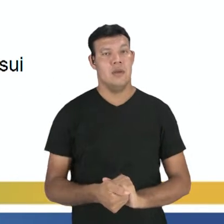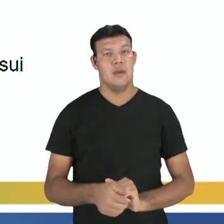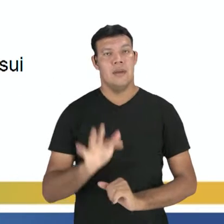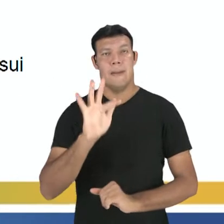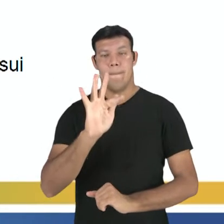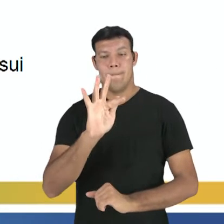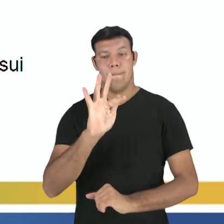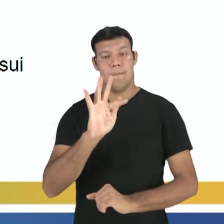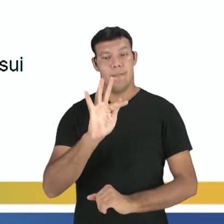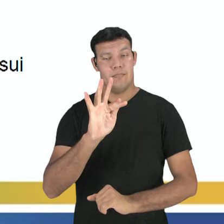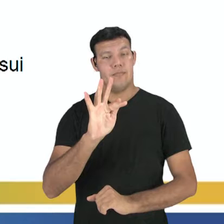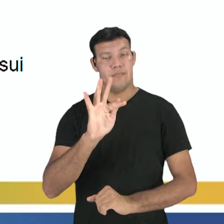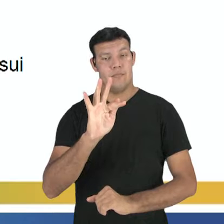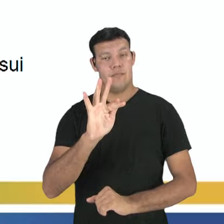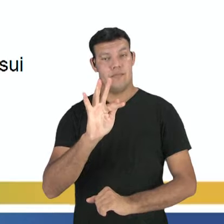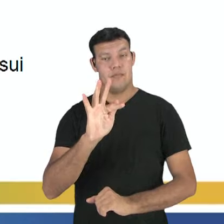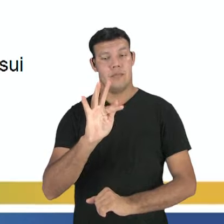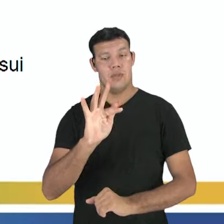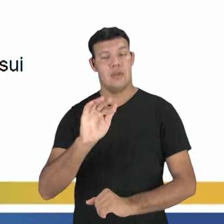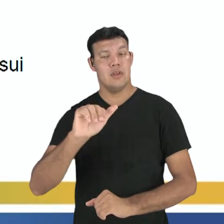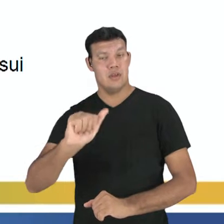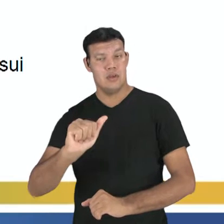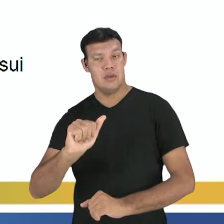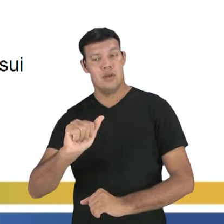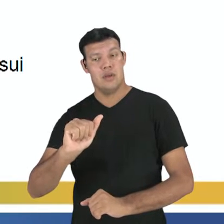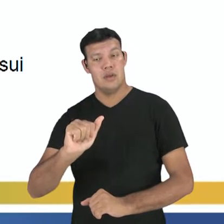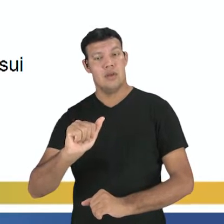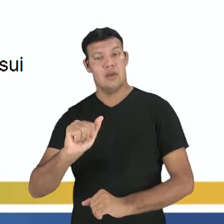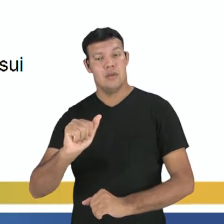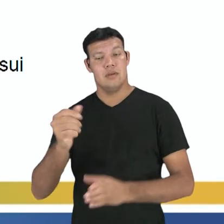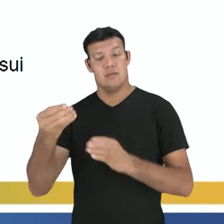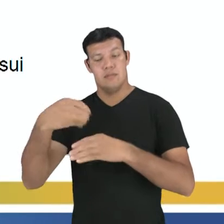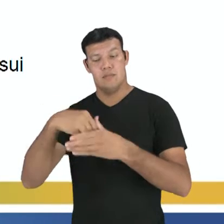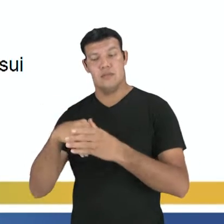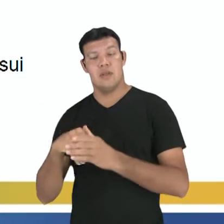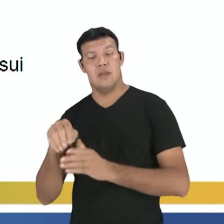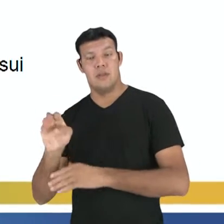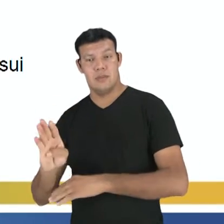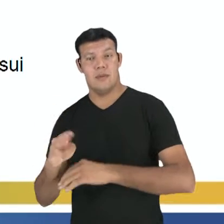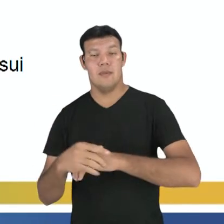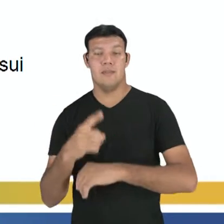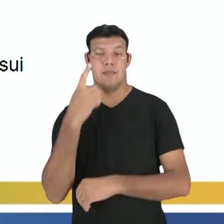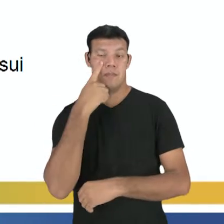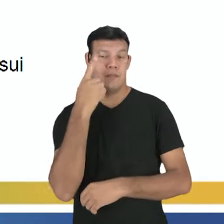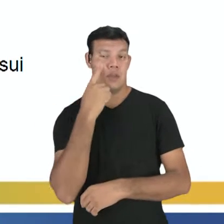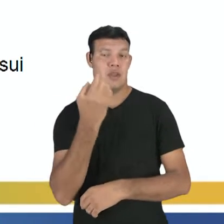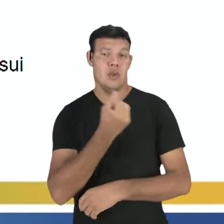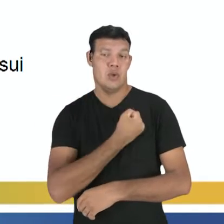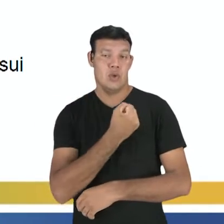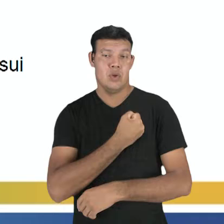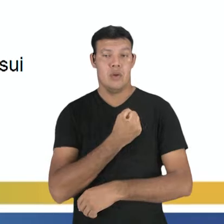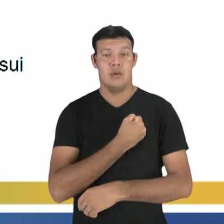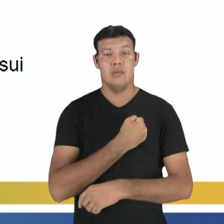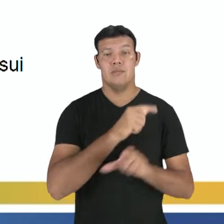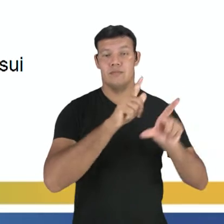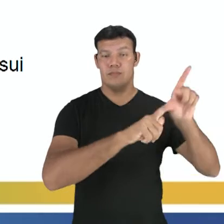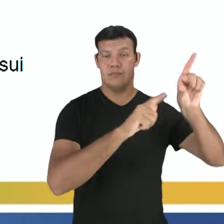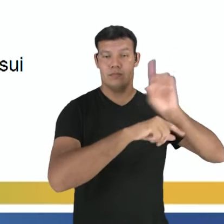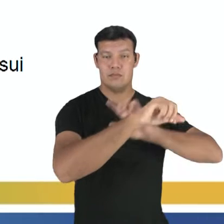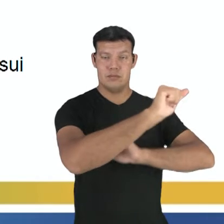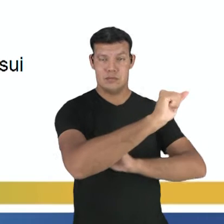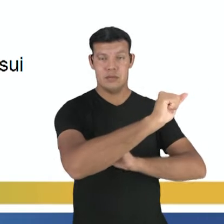A em B, tá? Então, observe que cada ponto do A está ligado ao ponto